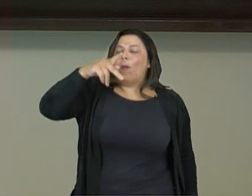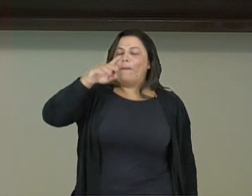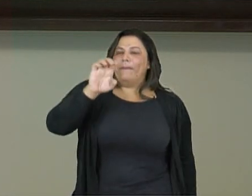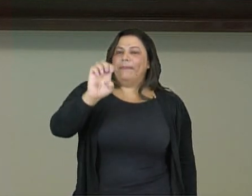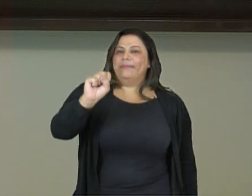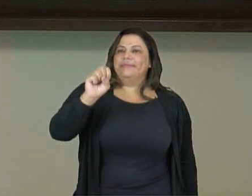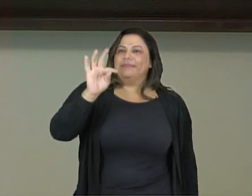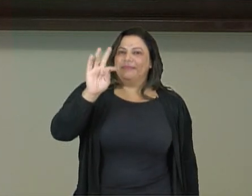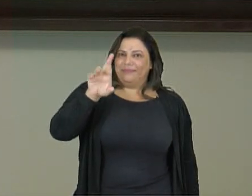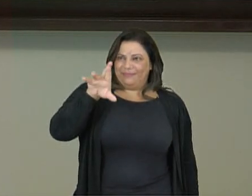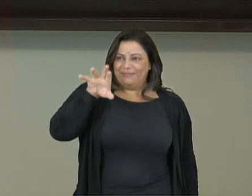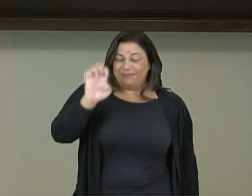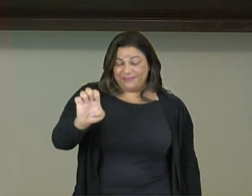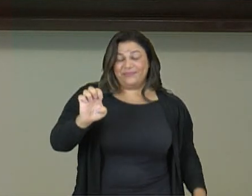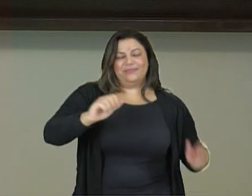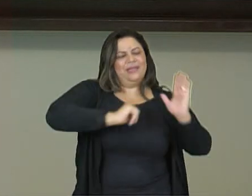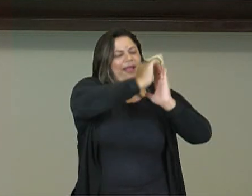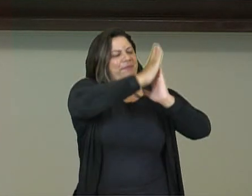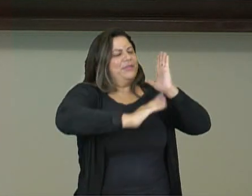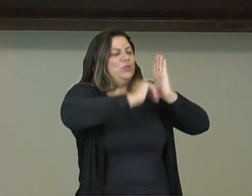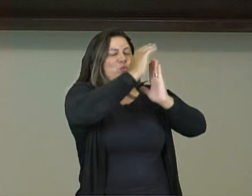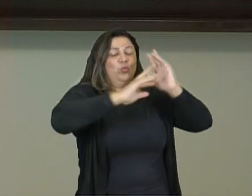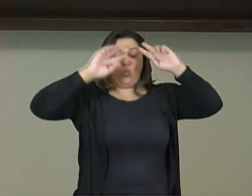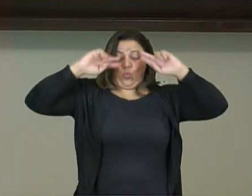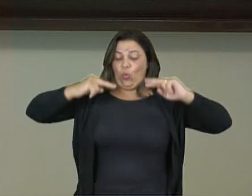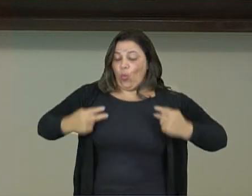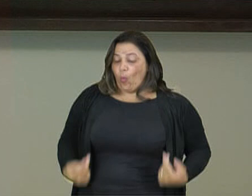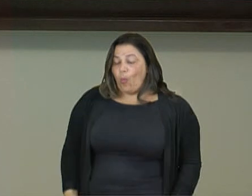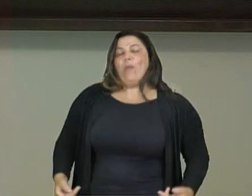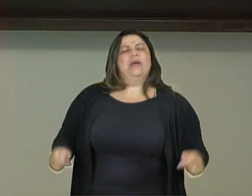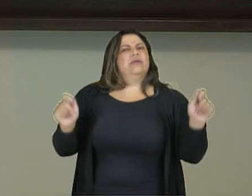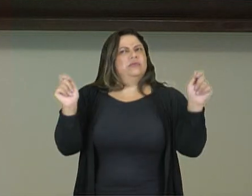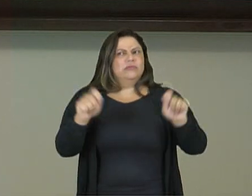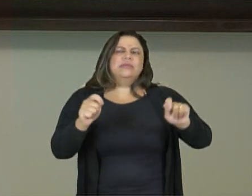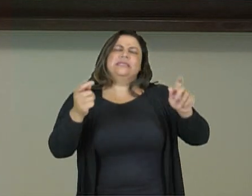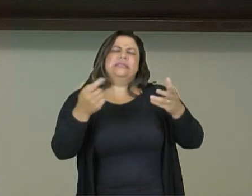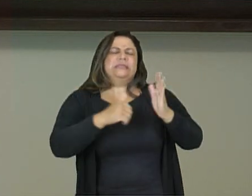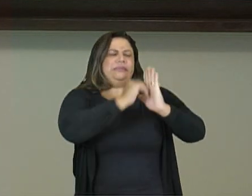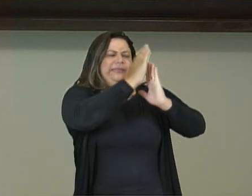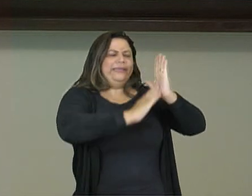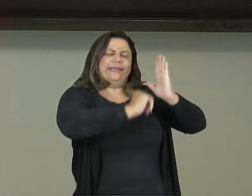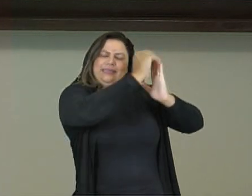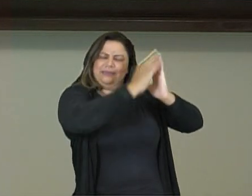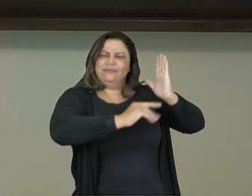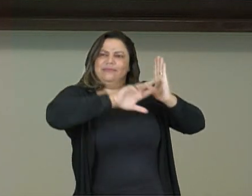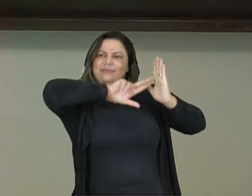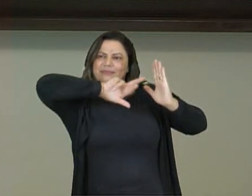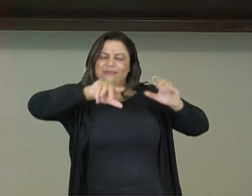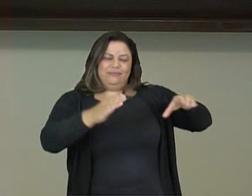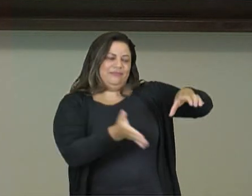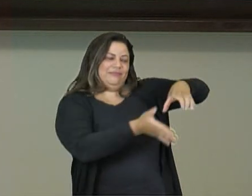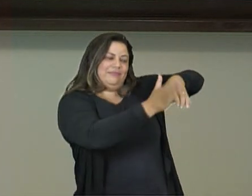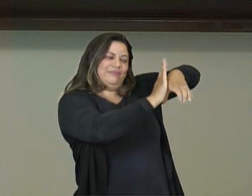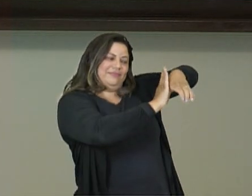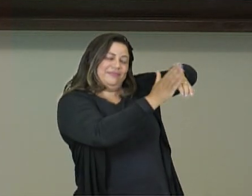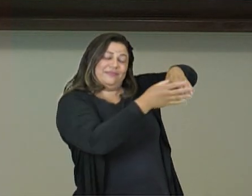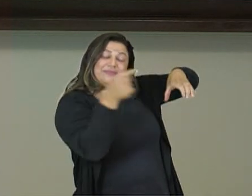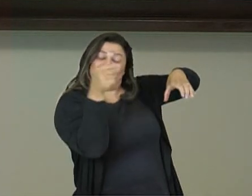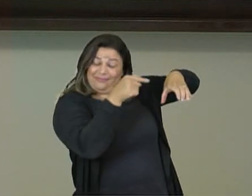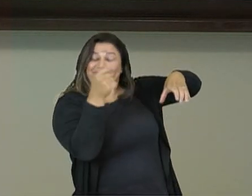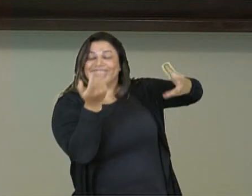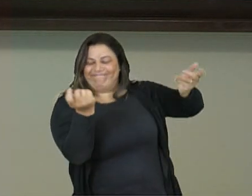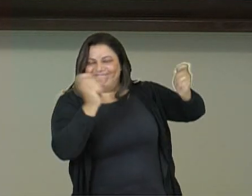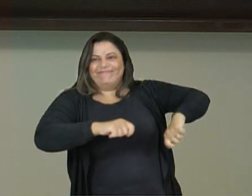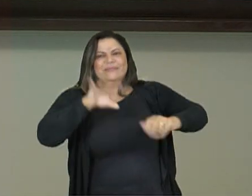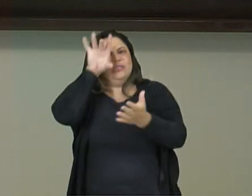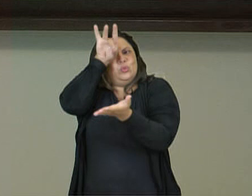seres humanos faziam nas paredes das cavernas. Então, através desses registros, né, de imagem que a gente tem